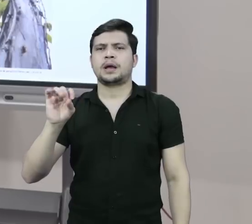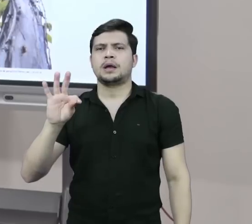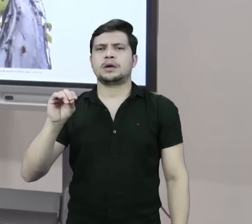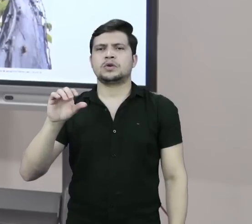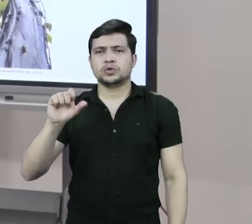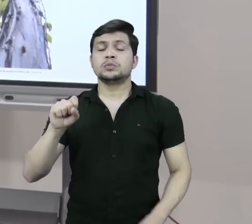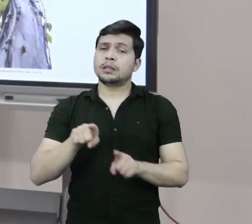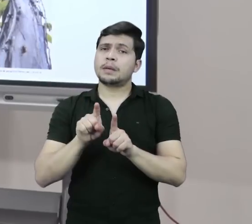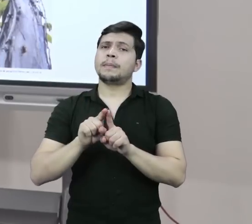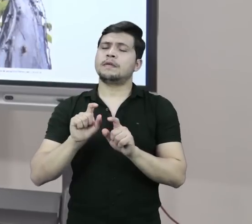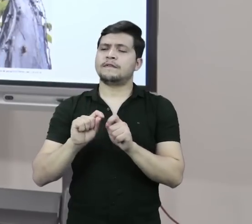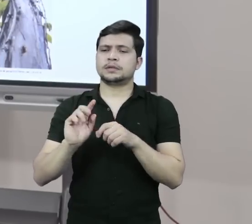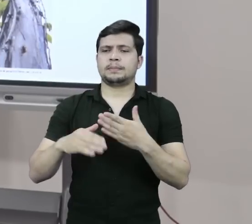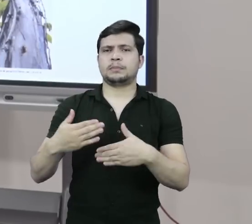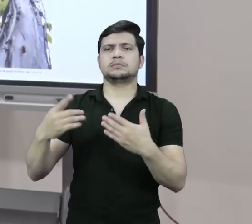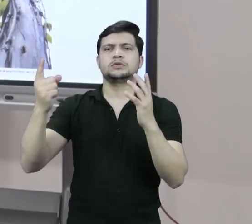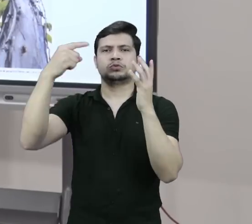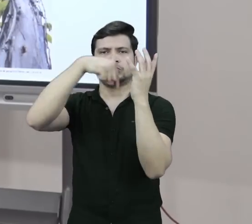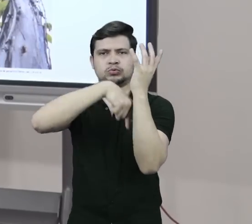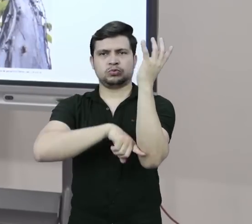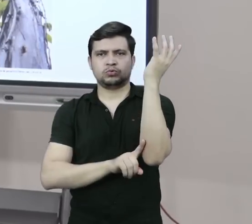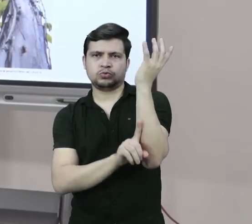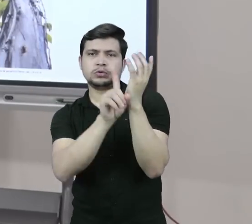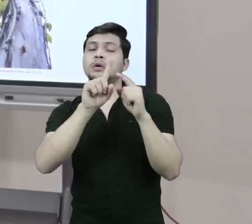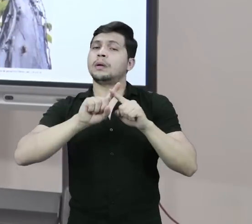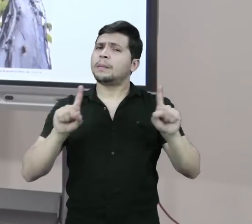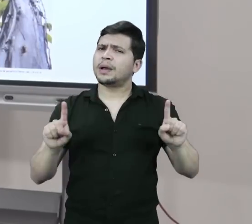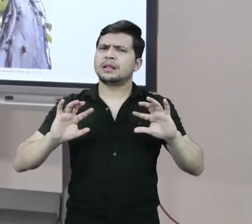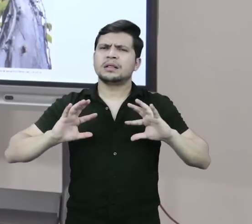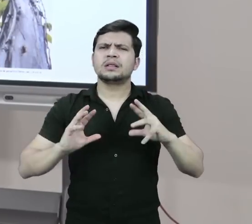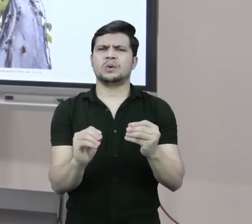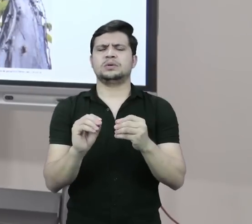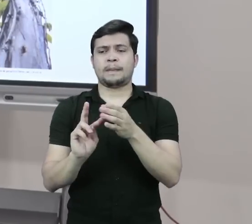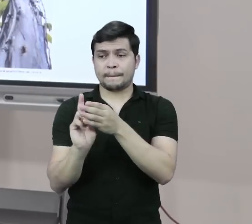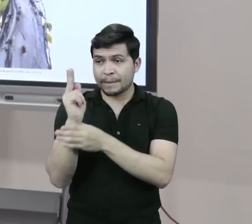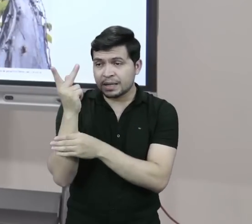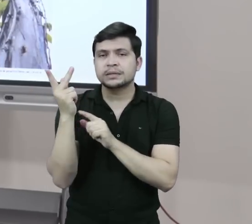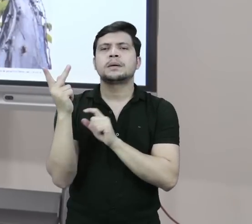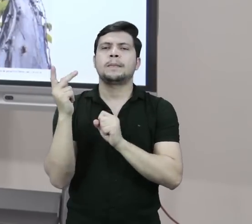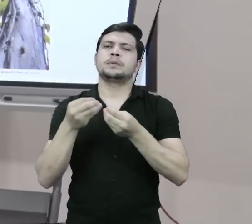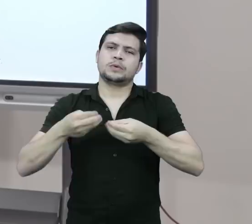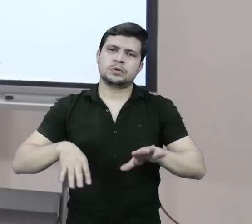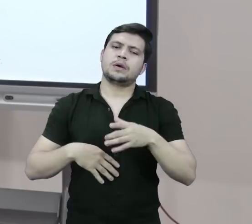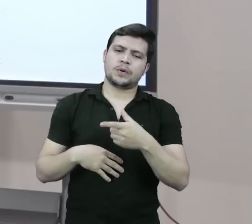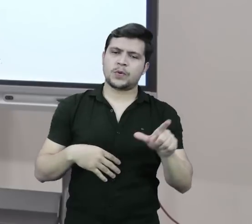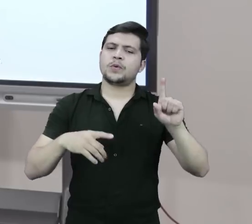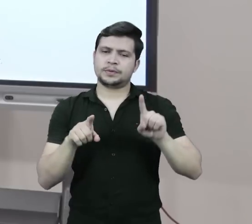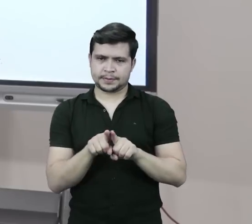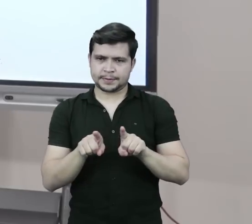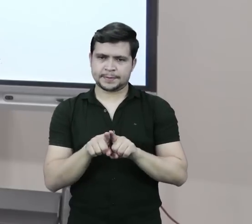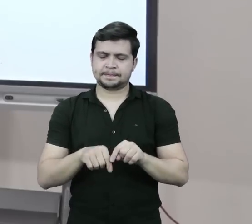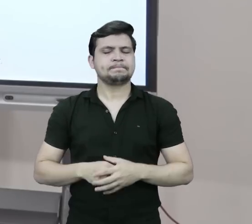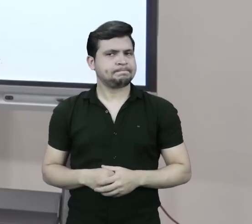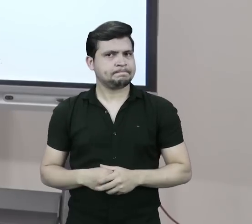fotossíntese. Mas, né, todas essas plantas, elas podem prejudicar a planta hospedeira, tá bom? E aqui nós